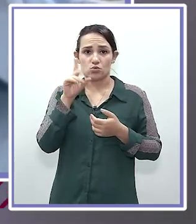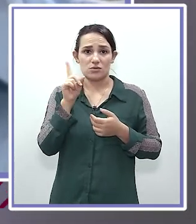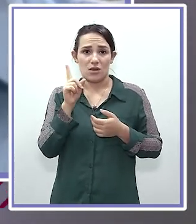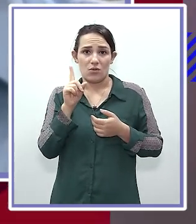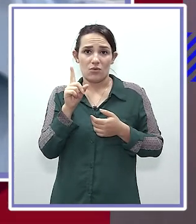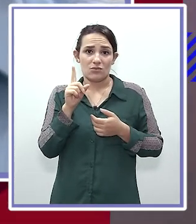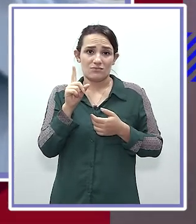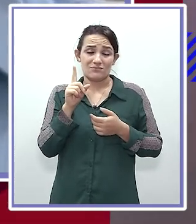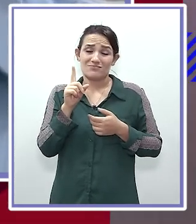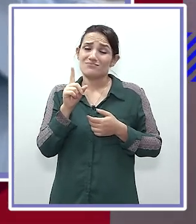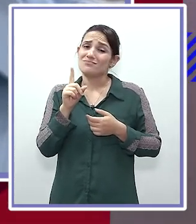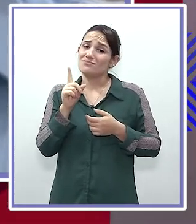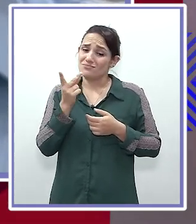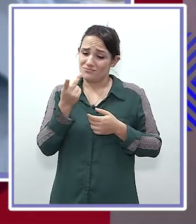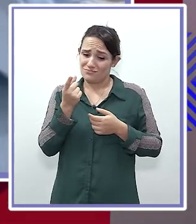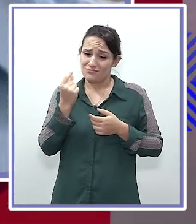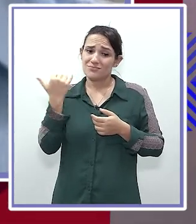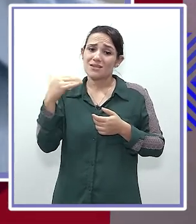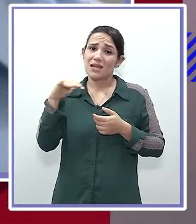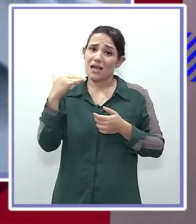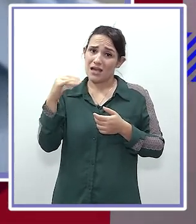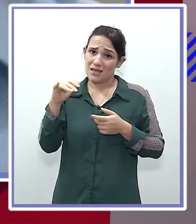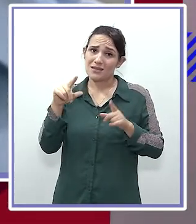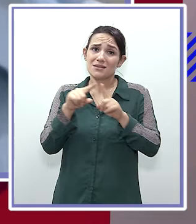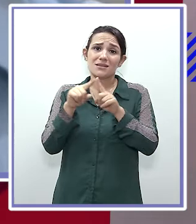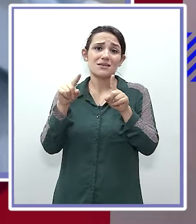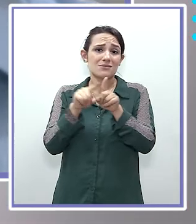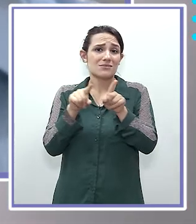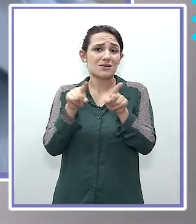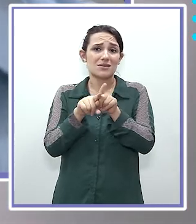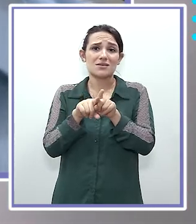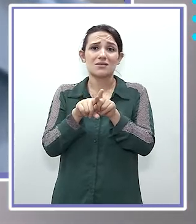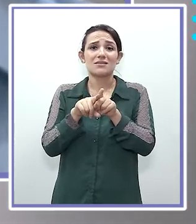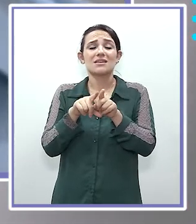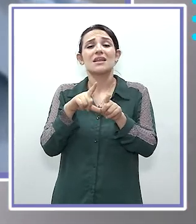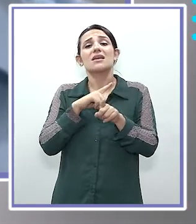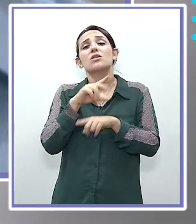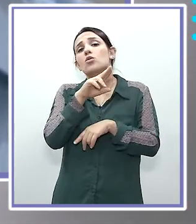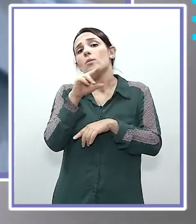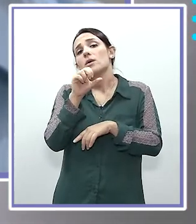10 kW, isso vai refletir na sua rede como uma